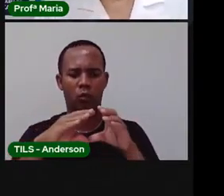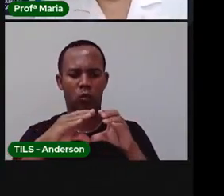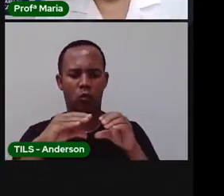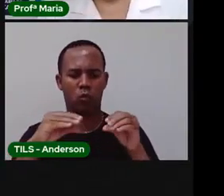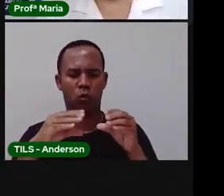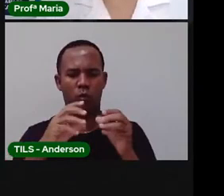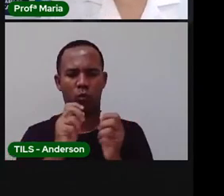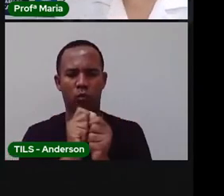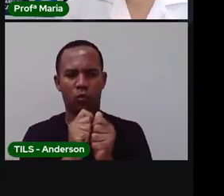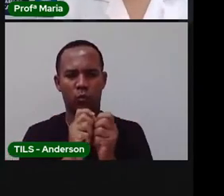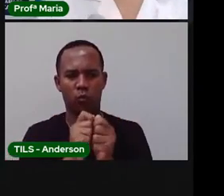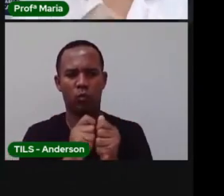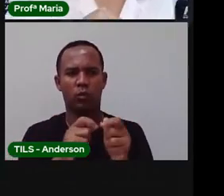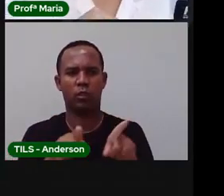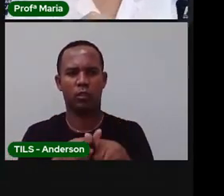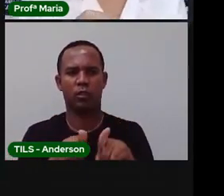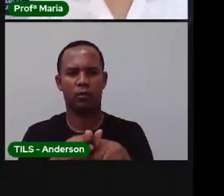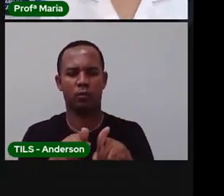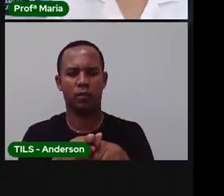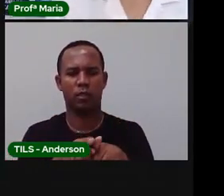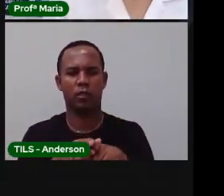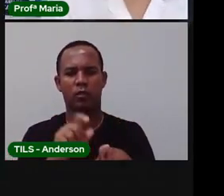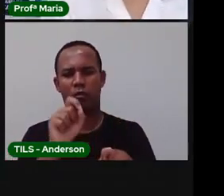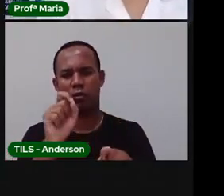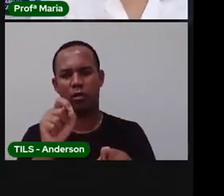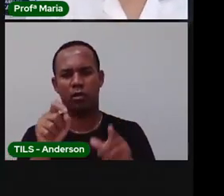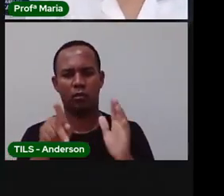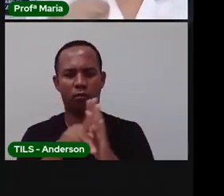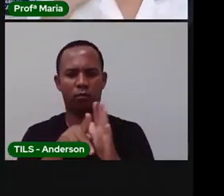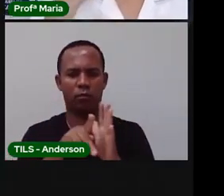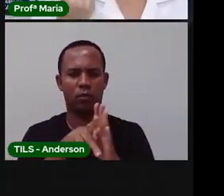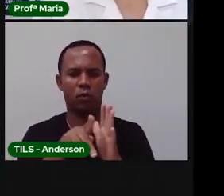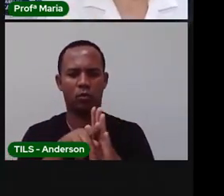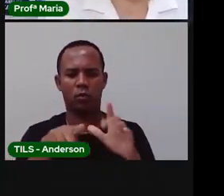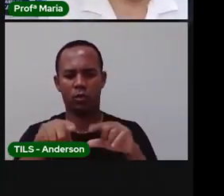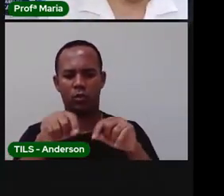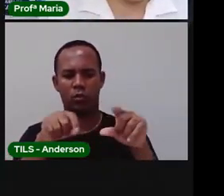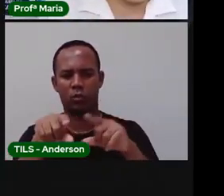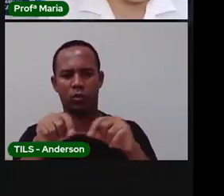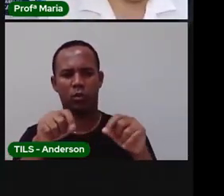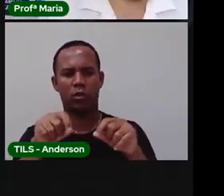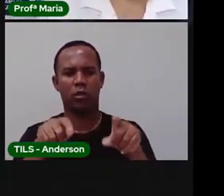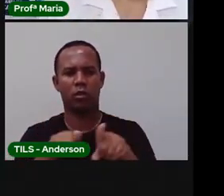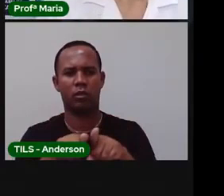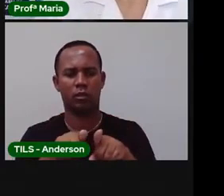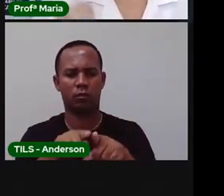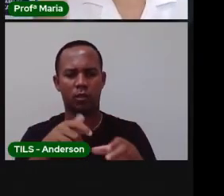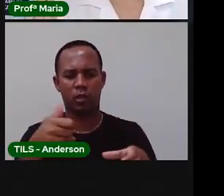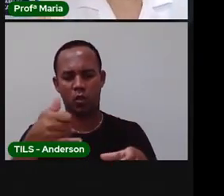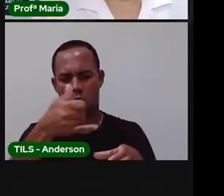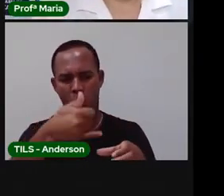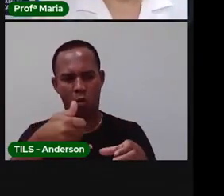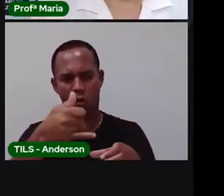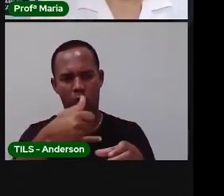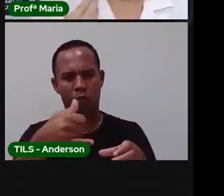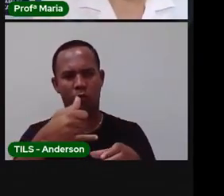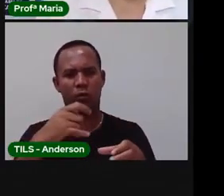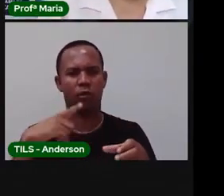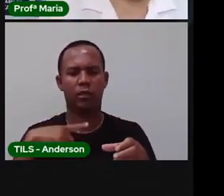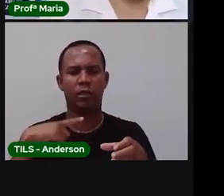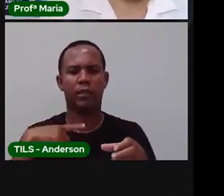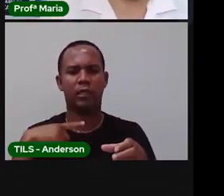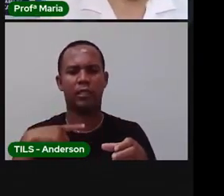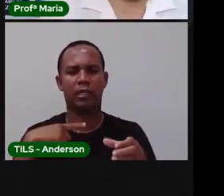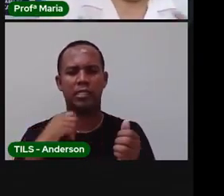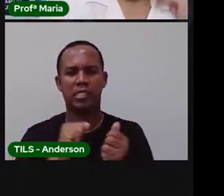se juntando, existe o ponto de coleta, que as pessoas fazem o quê? A reciclagem daquele óleo. Alguns fazem sabão e para